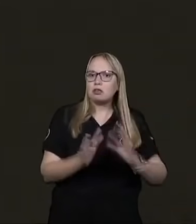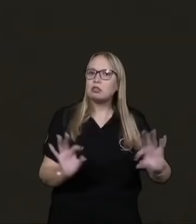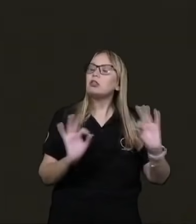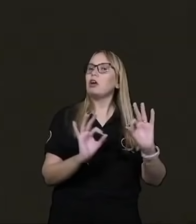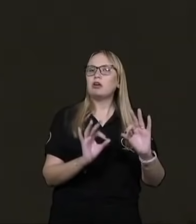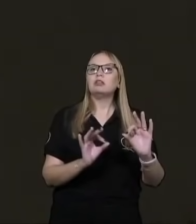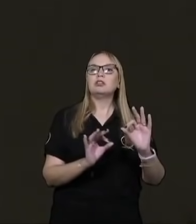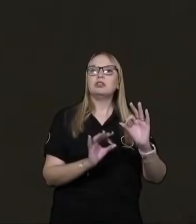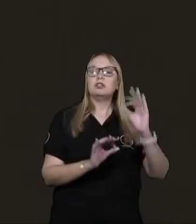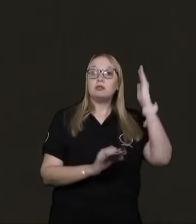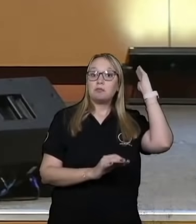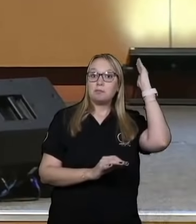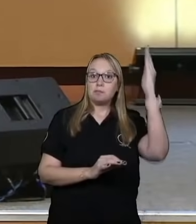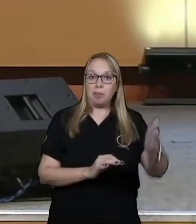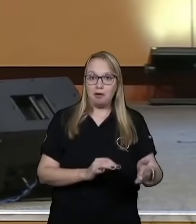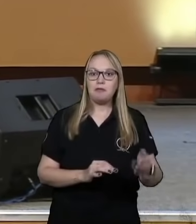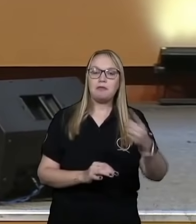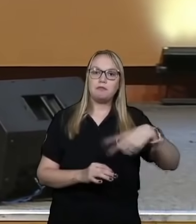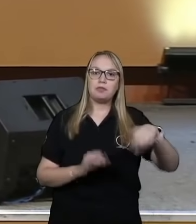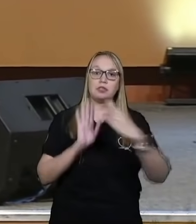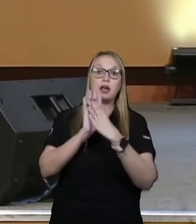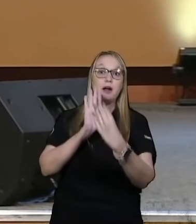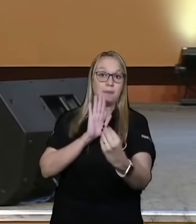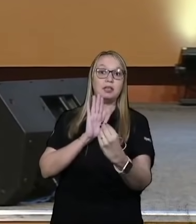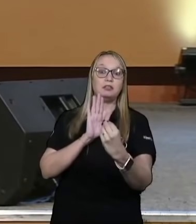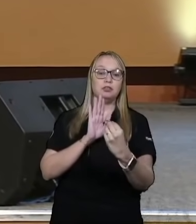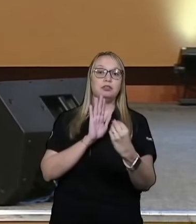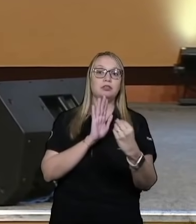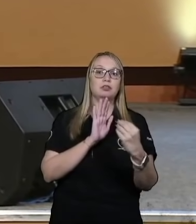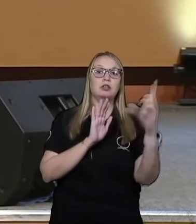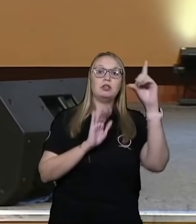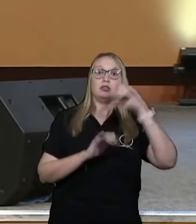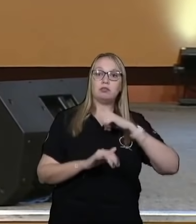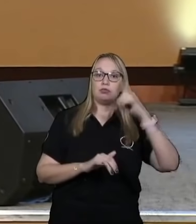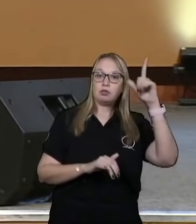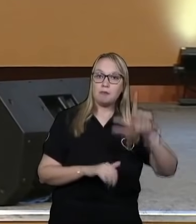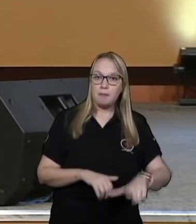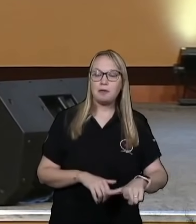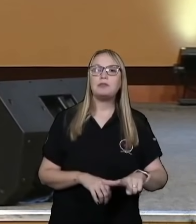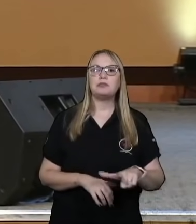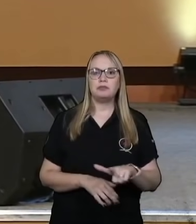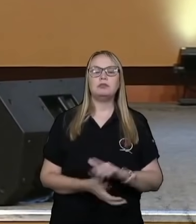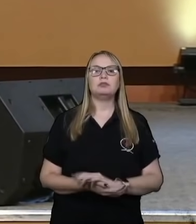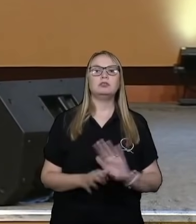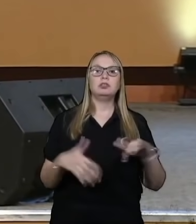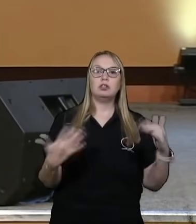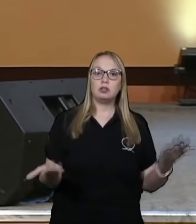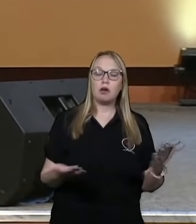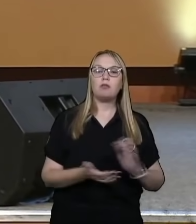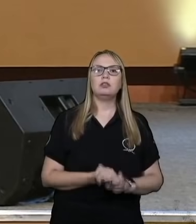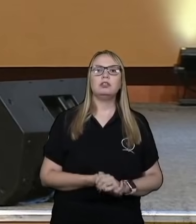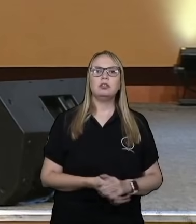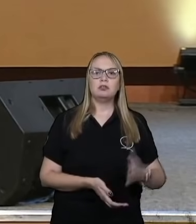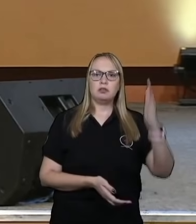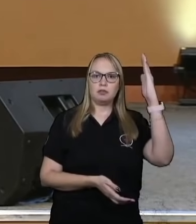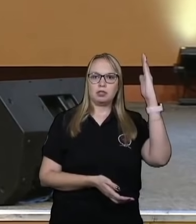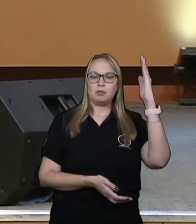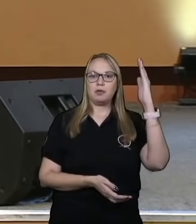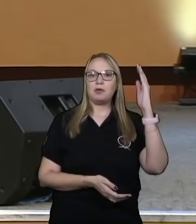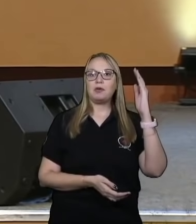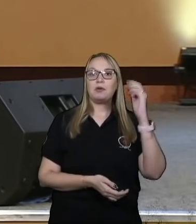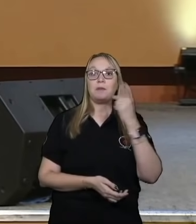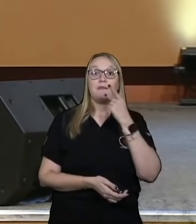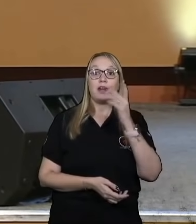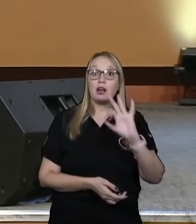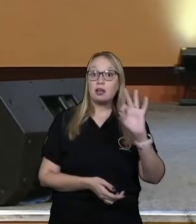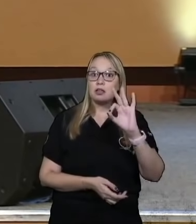eu quero Quando eu descer aqui minha mão eu digo eu quero que você diga a Deus tem mais então quando você viu levantar minha mão não